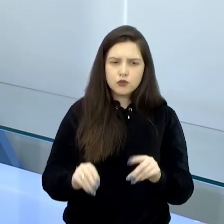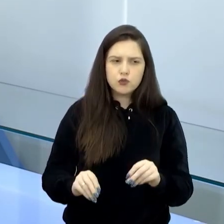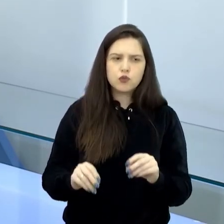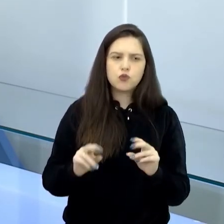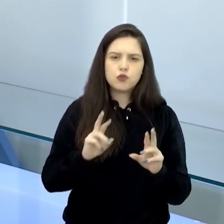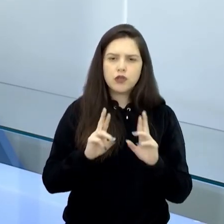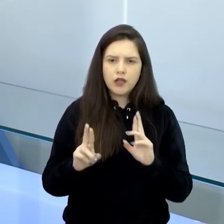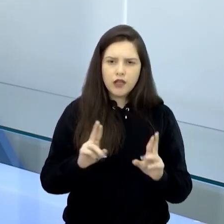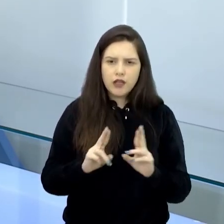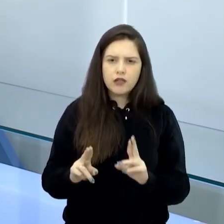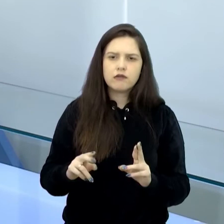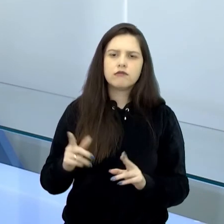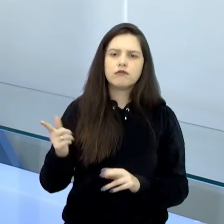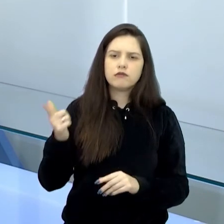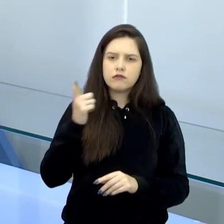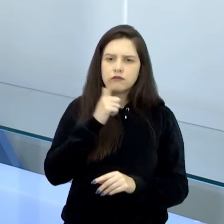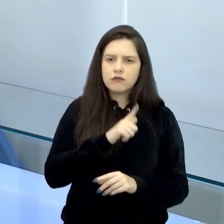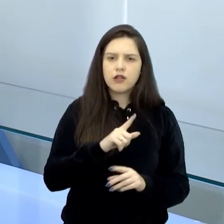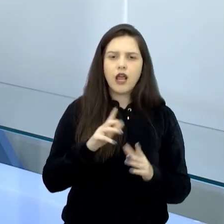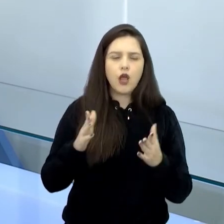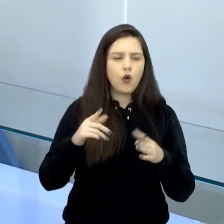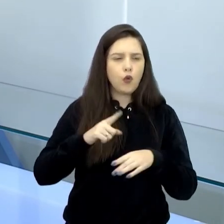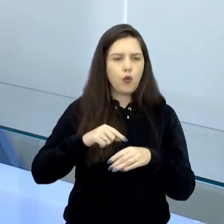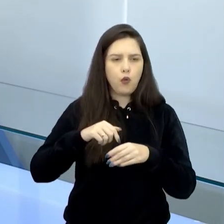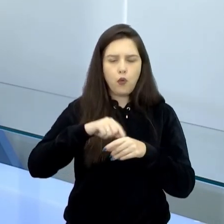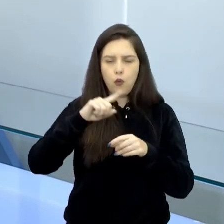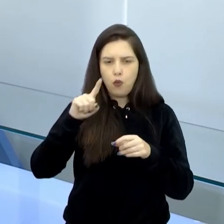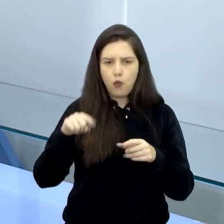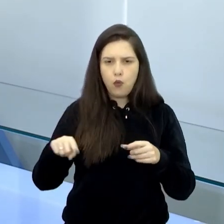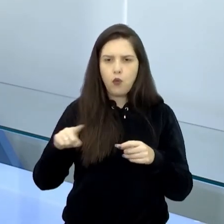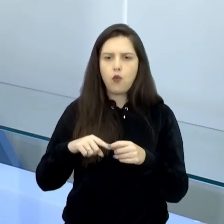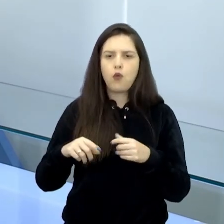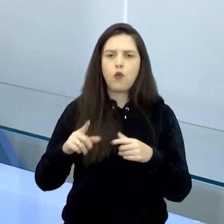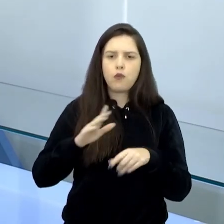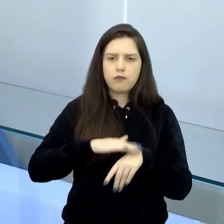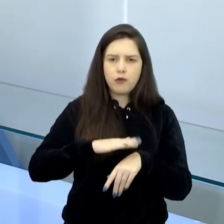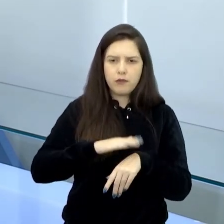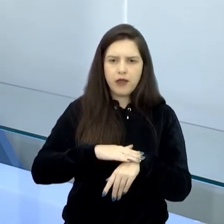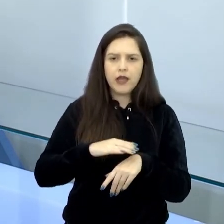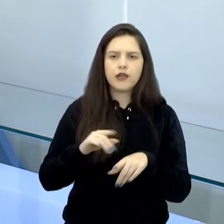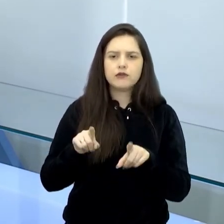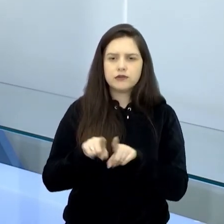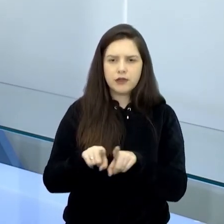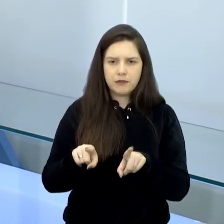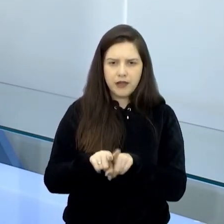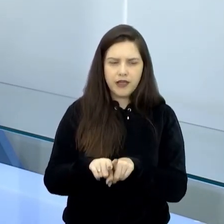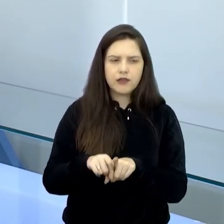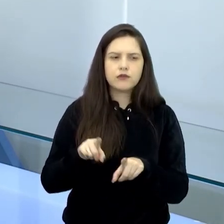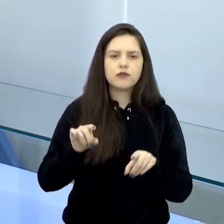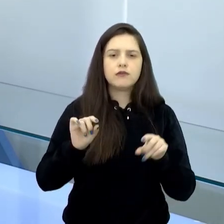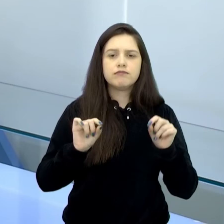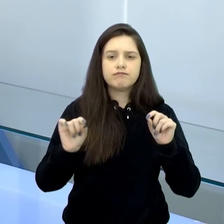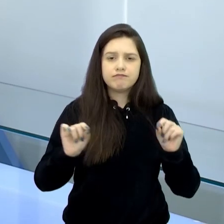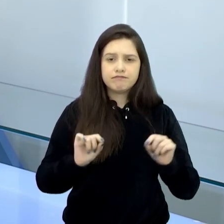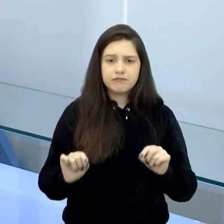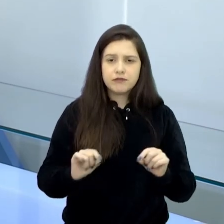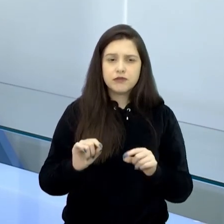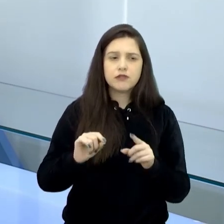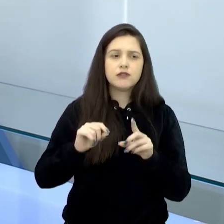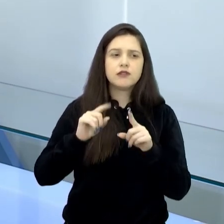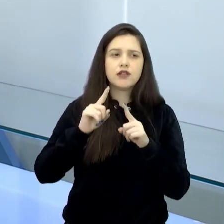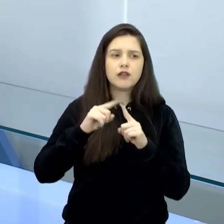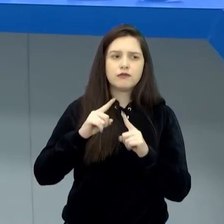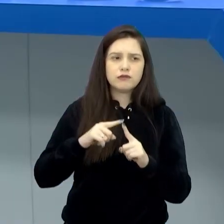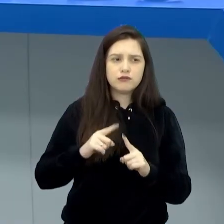ser revertidas a qualquer momento, tá certo? Depende do tipo de variação energética que nós fizermos, tá